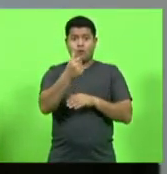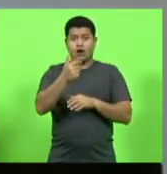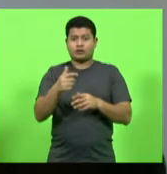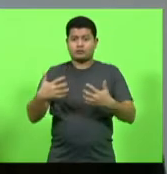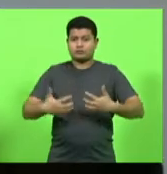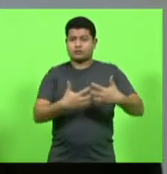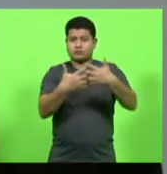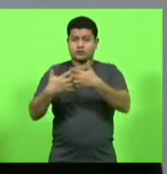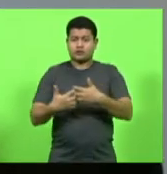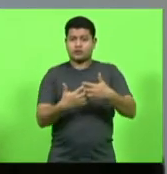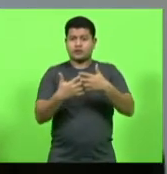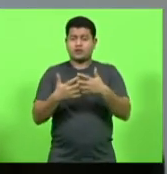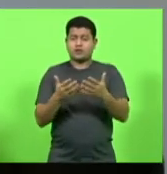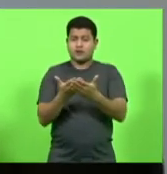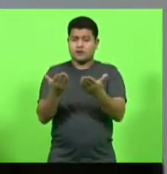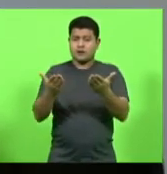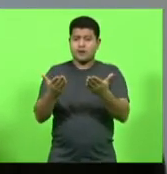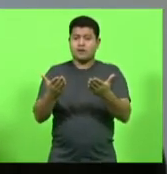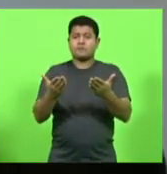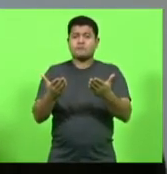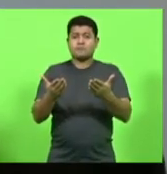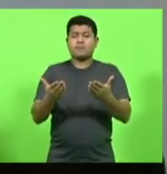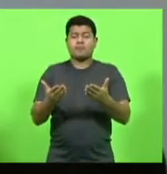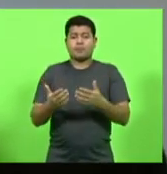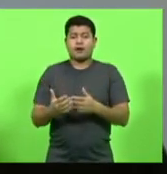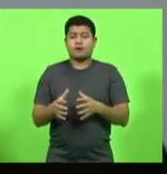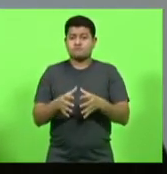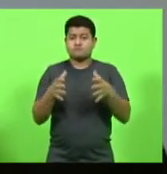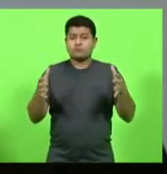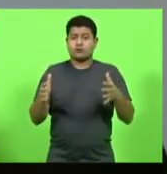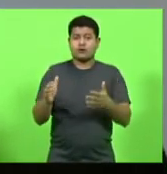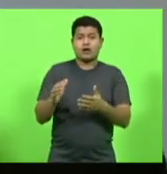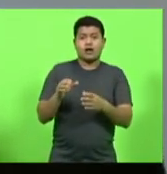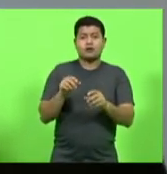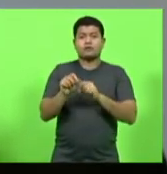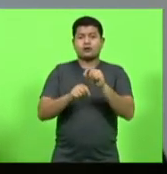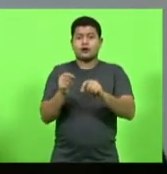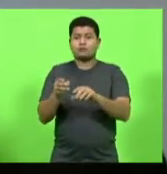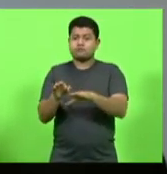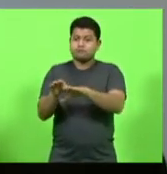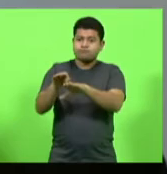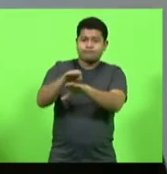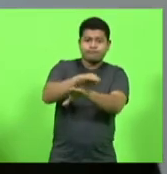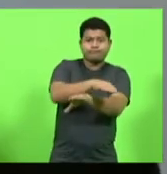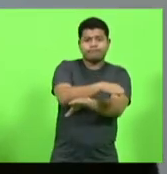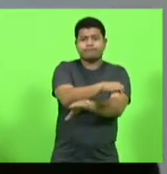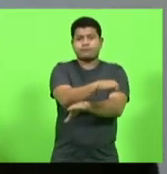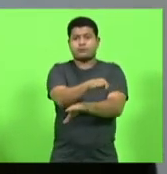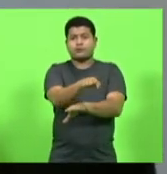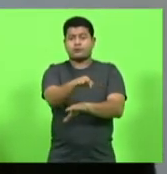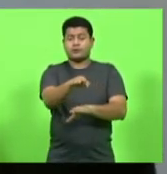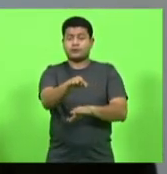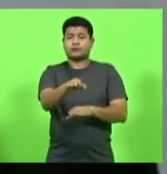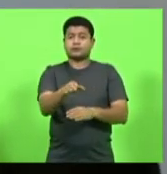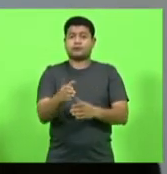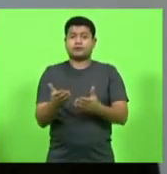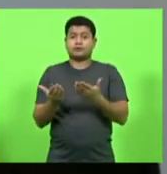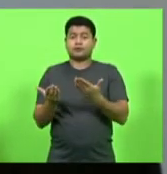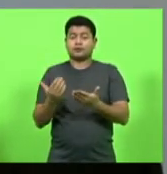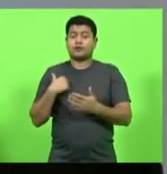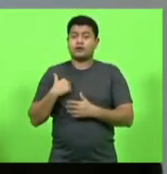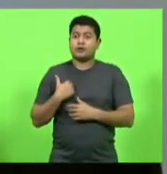era a Julieta, para poder sair de alguns buracos, ele atravessou a outra faixa, e ainda bem que tive